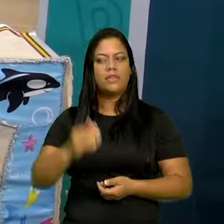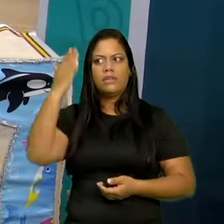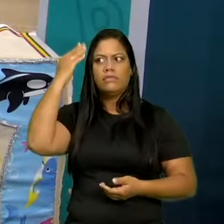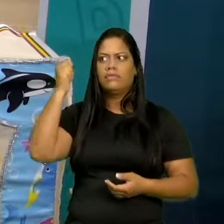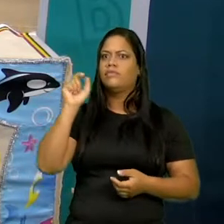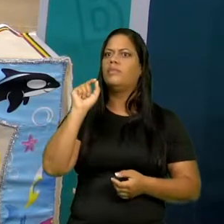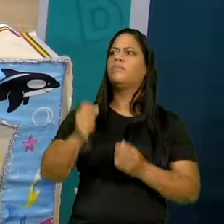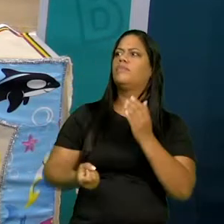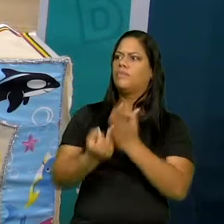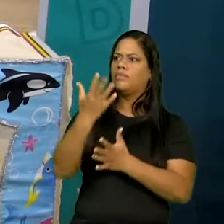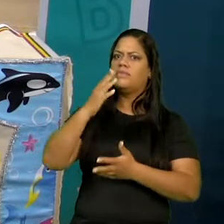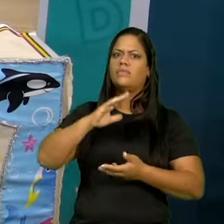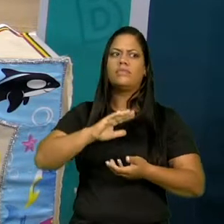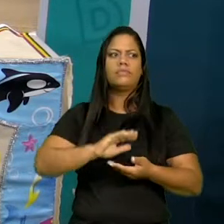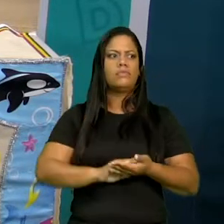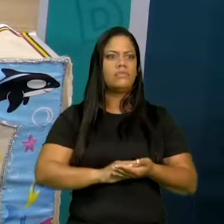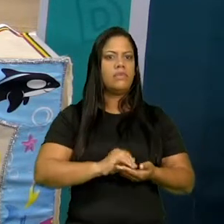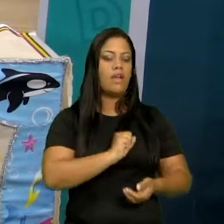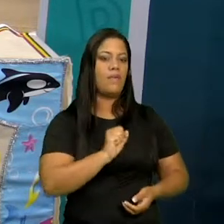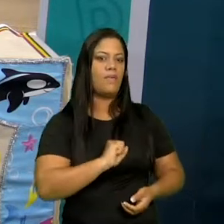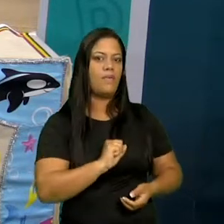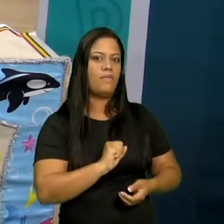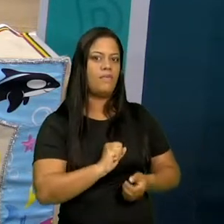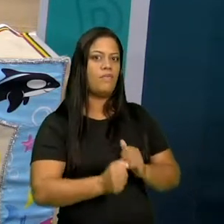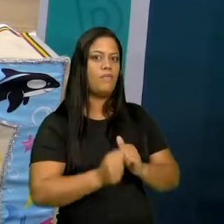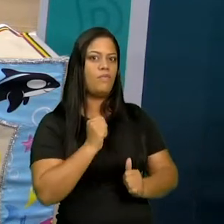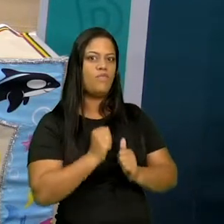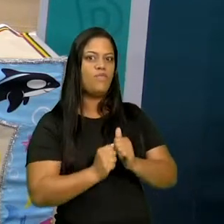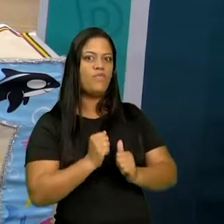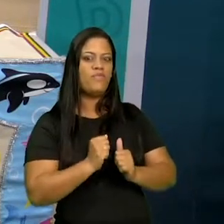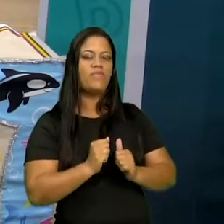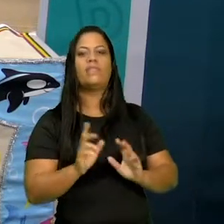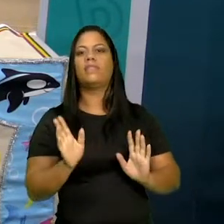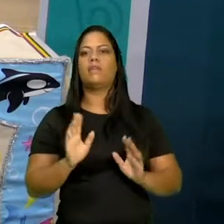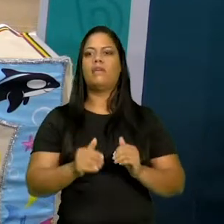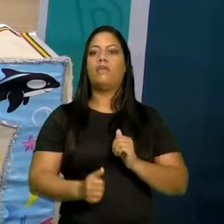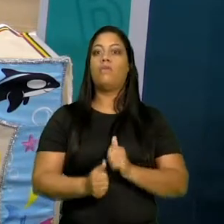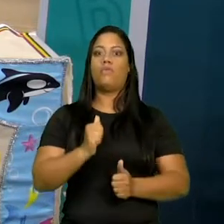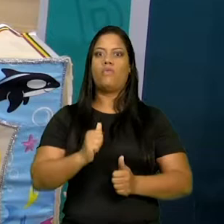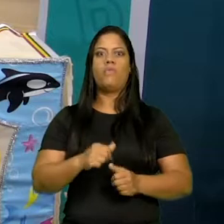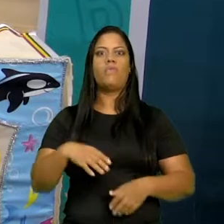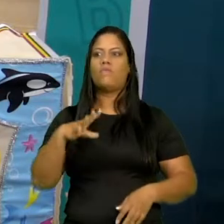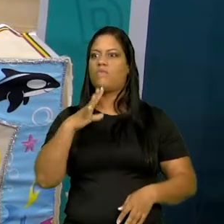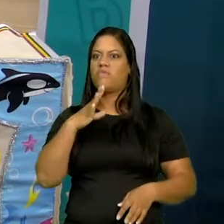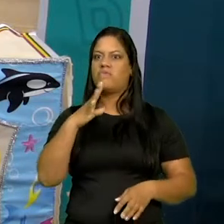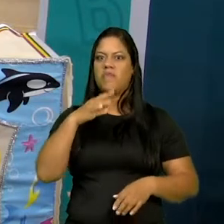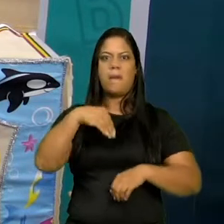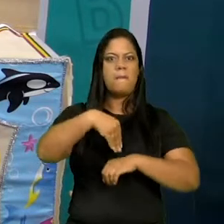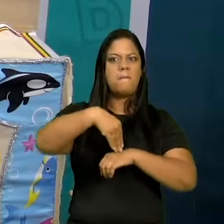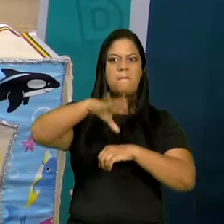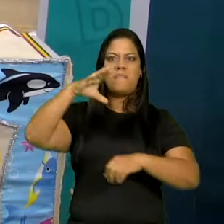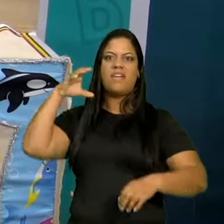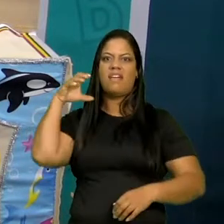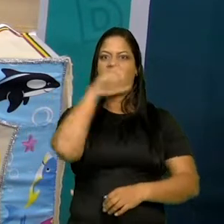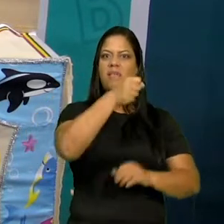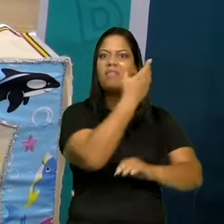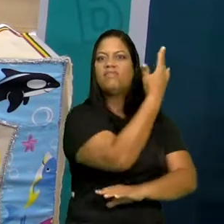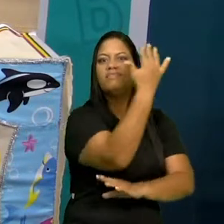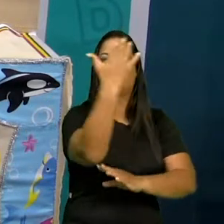que aconteceu. Ela correu. Ela corria, leiturinha. Ela era conhecida como a que era mais veloz da floresta.